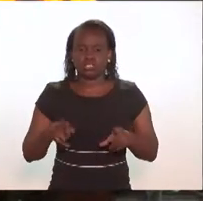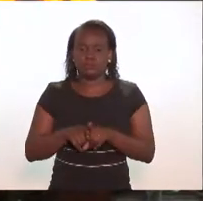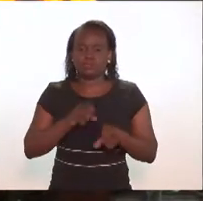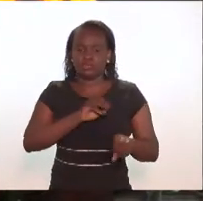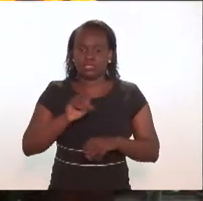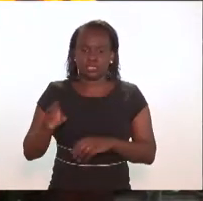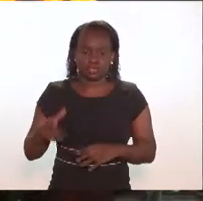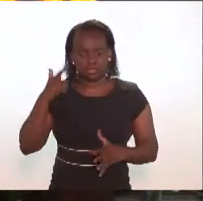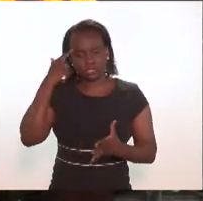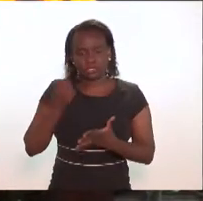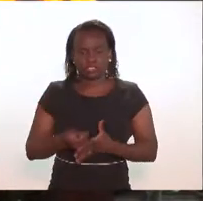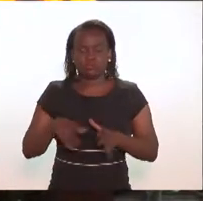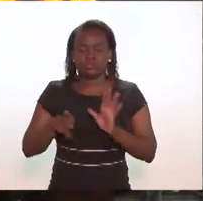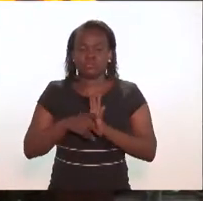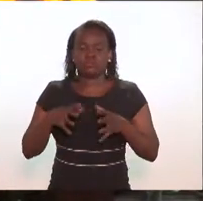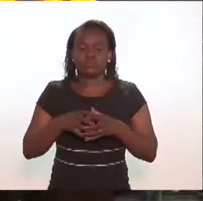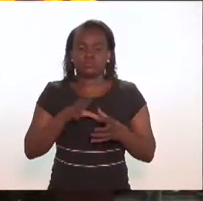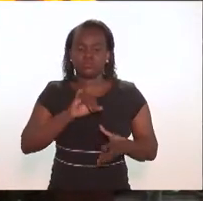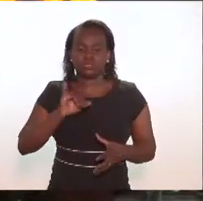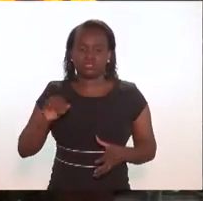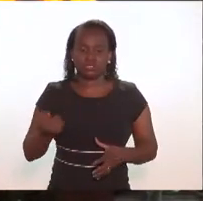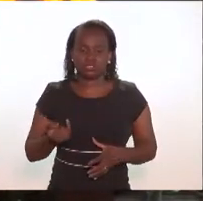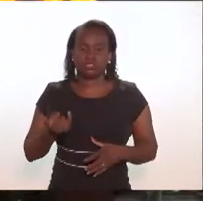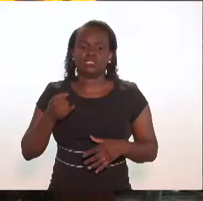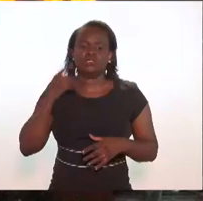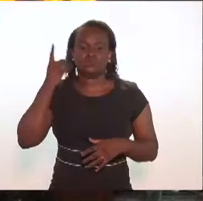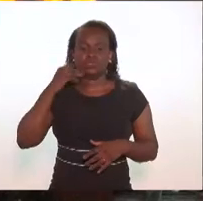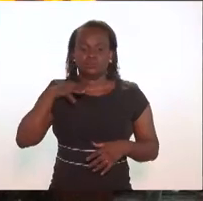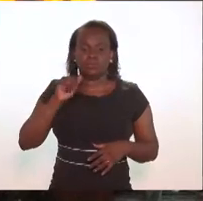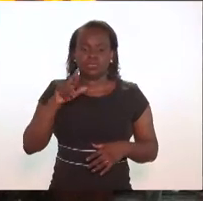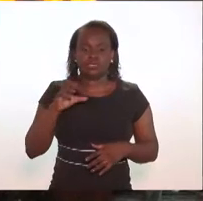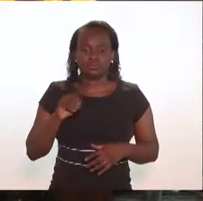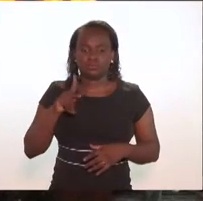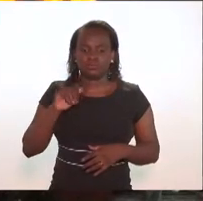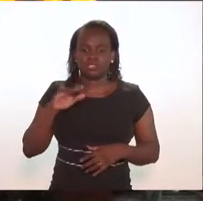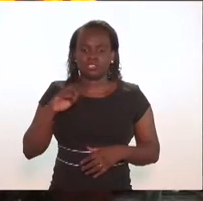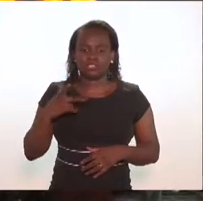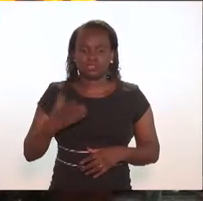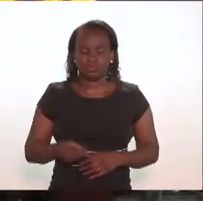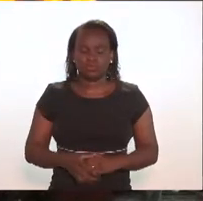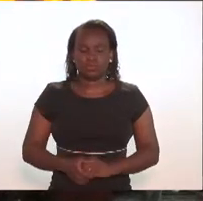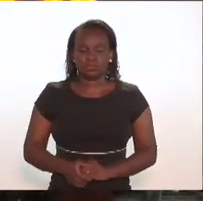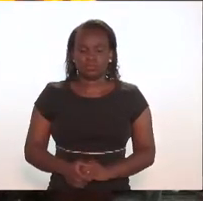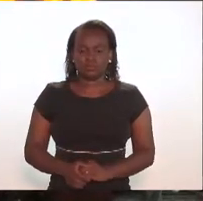Educação. Para emitir parecer pela Comissão de Constituição e Justiça, deputado Márcio Pacheco.